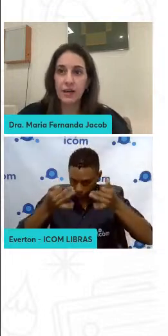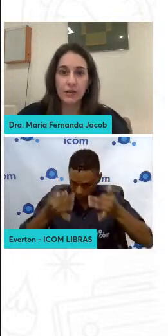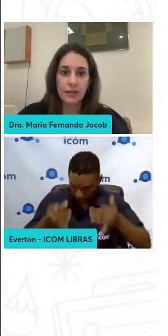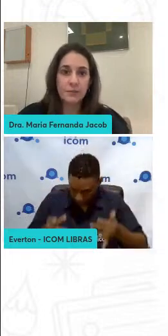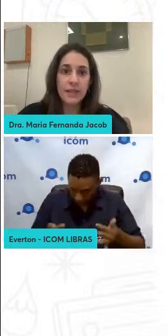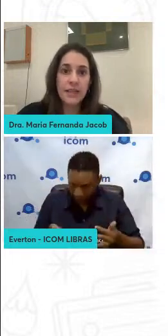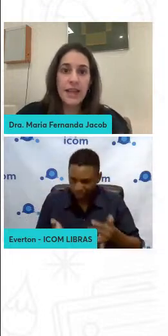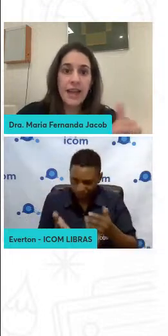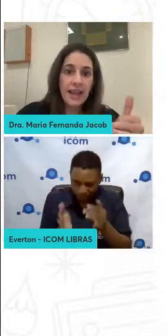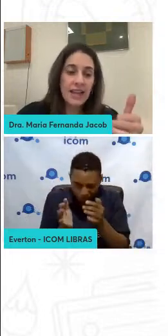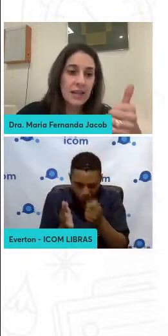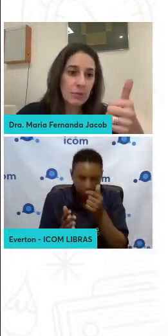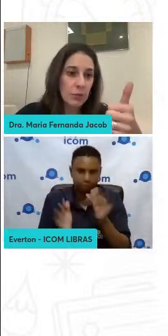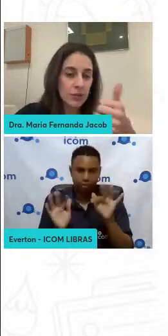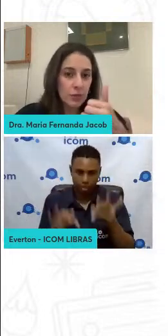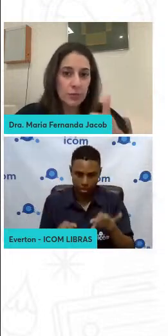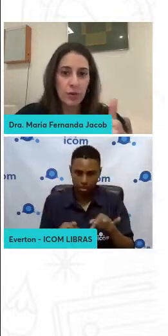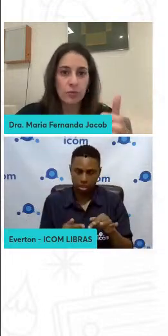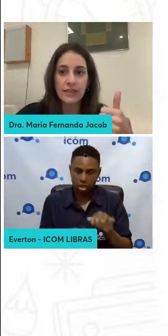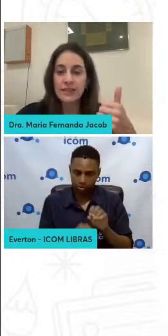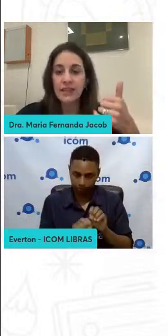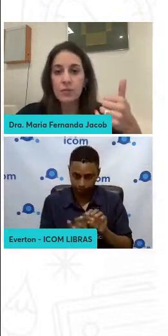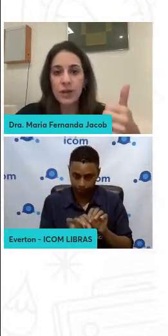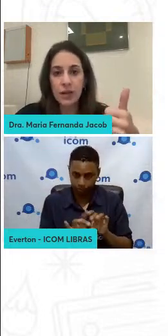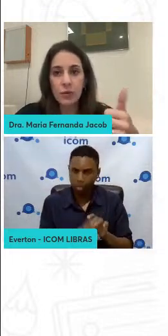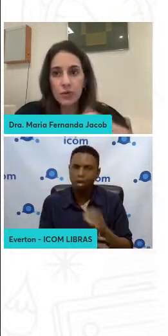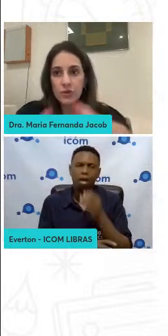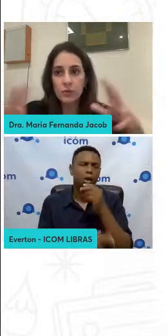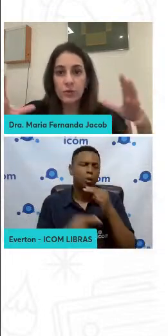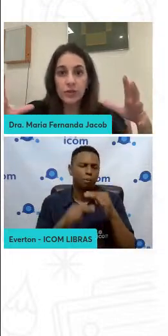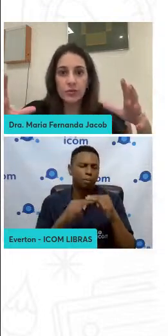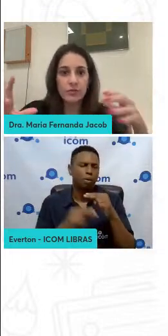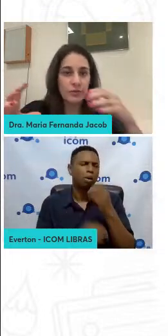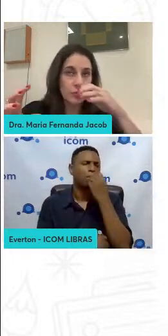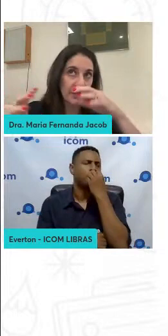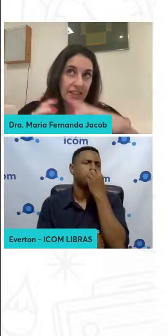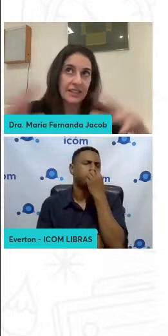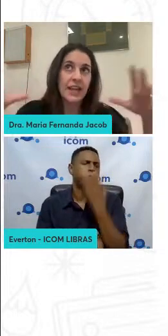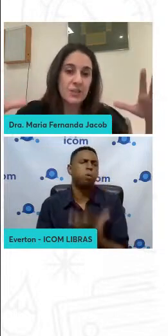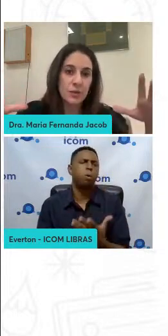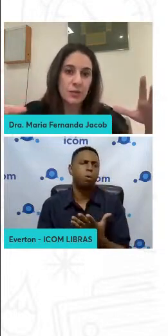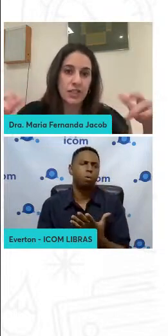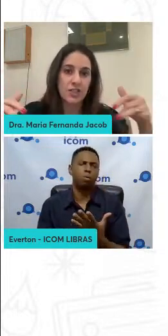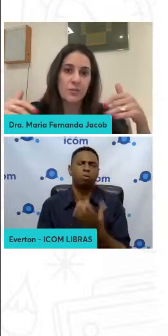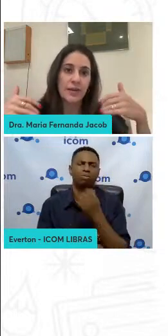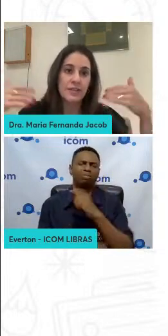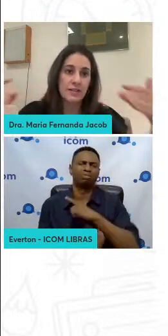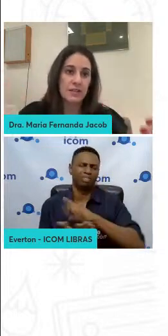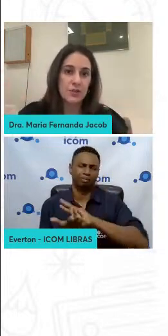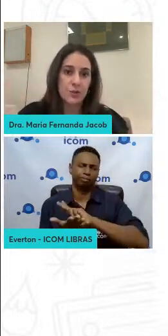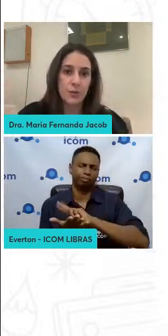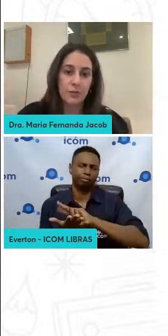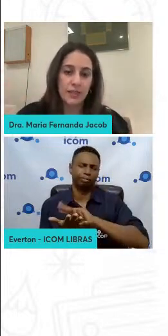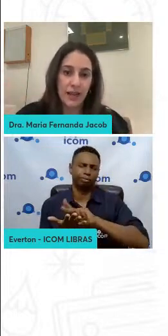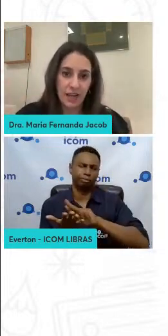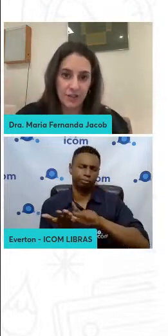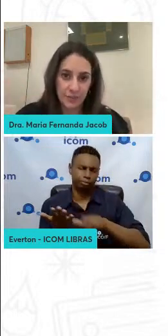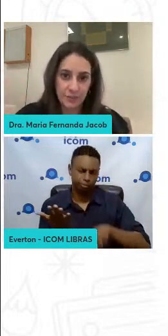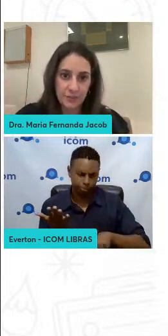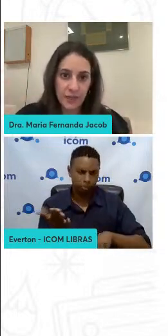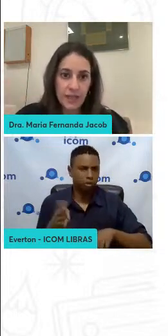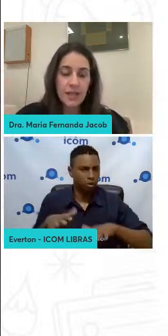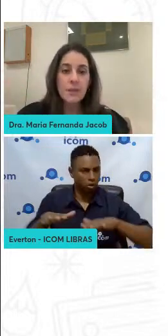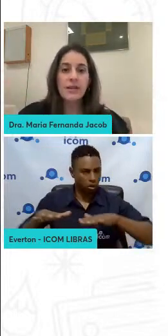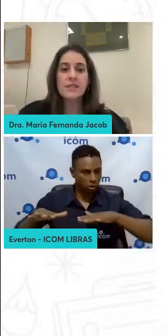nossa aula, ele é muito bom, ele tem um recurso de uma variedade muito grande para exercícios de